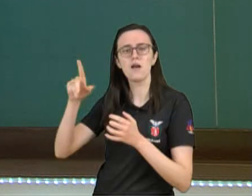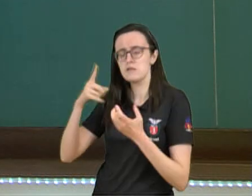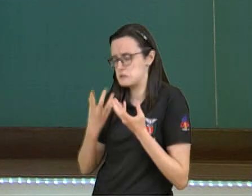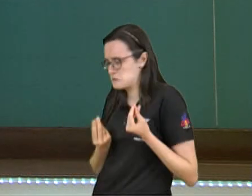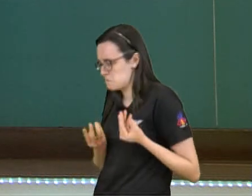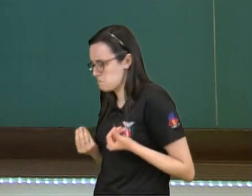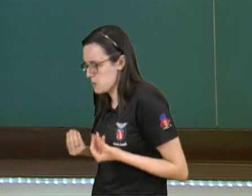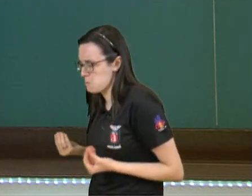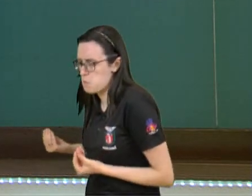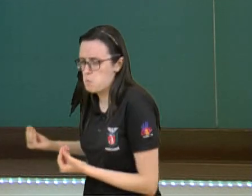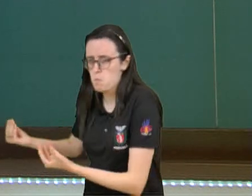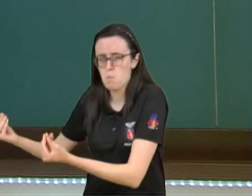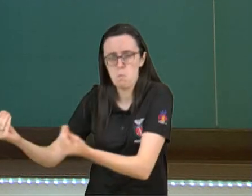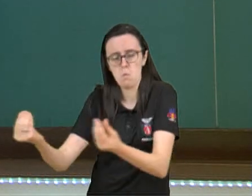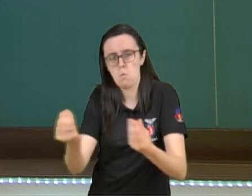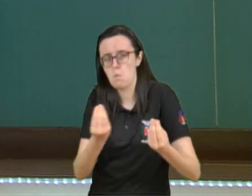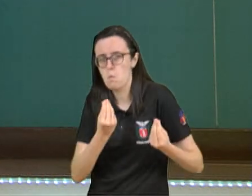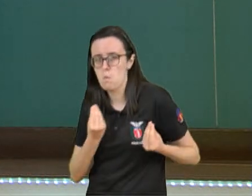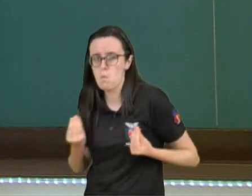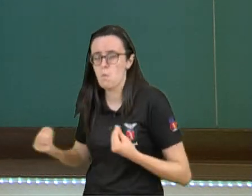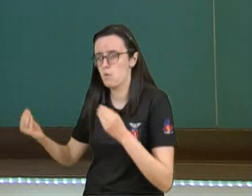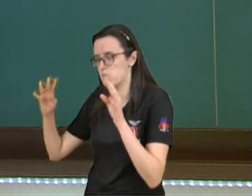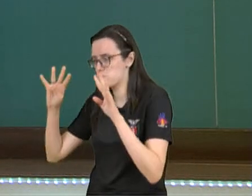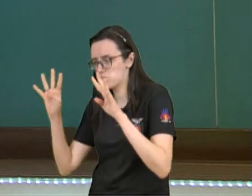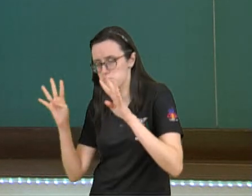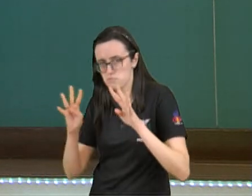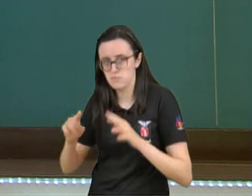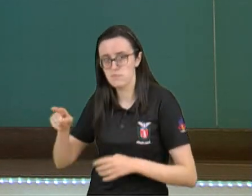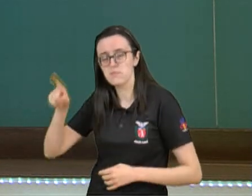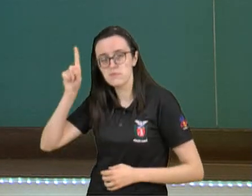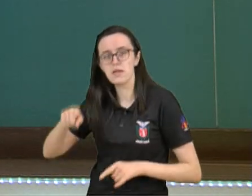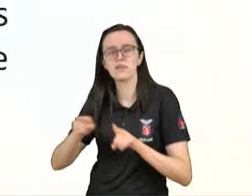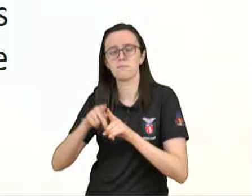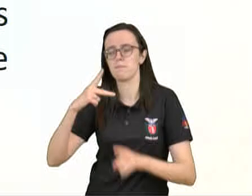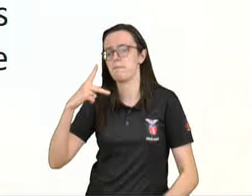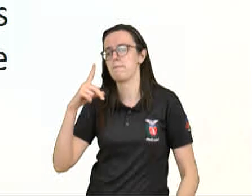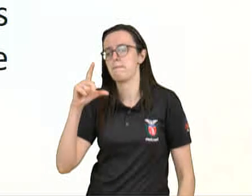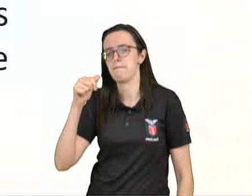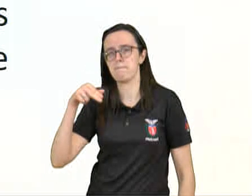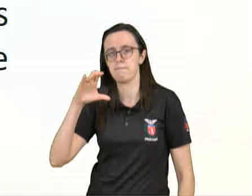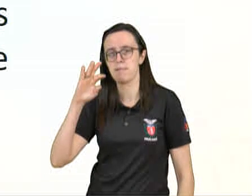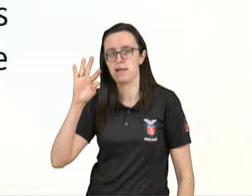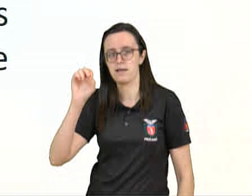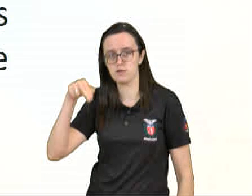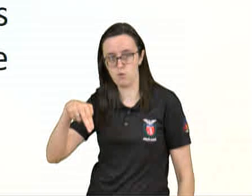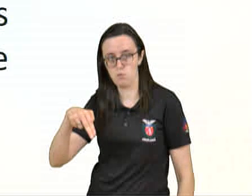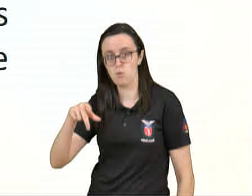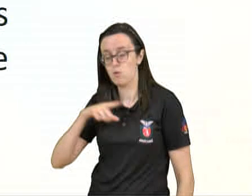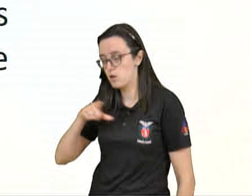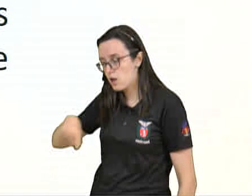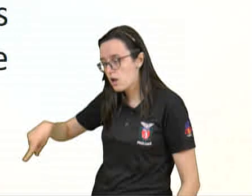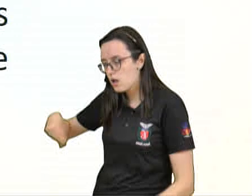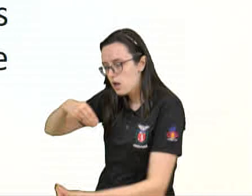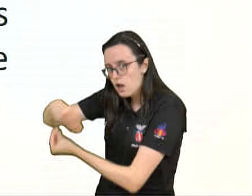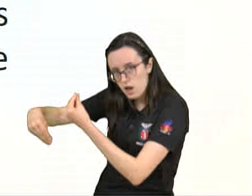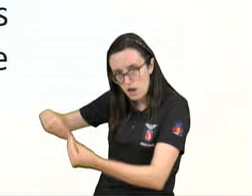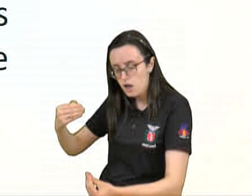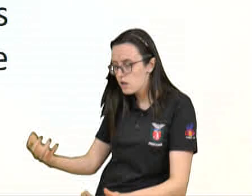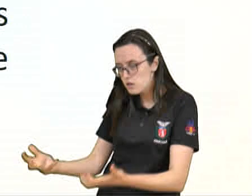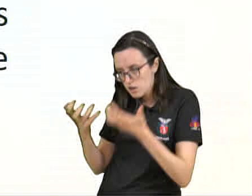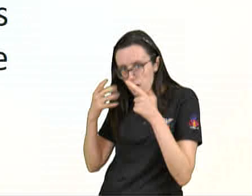de algas unicelulares, ou plânctons vegetais chamado Noctiluca e